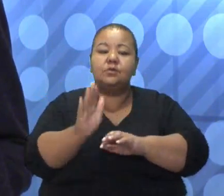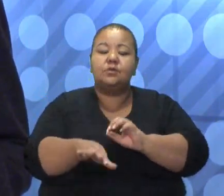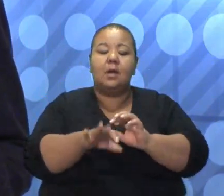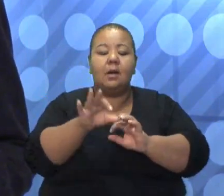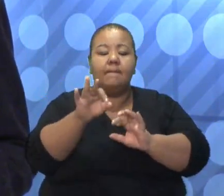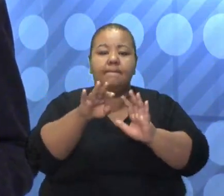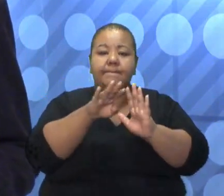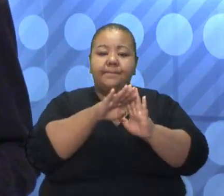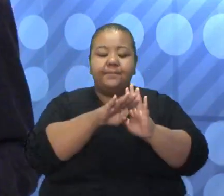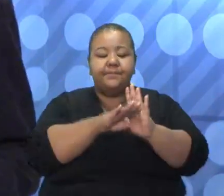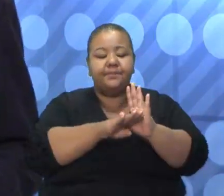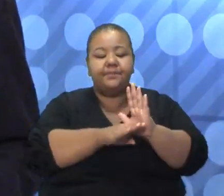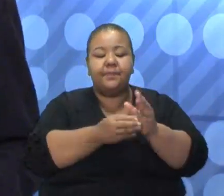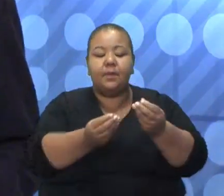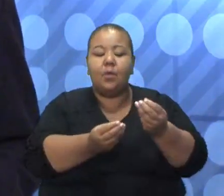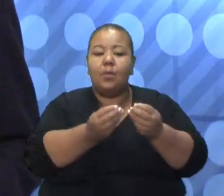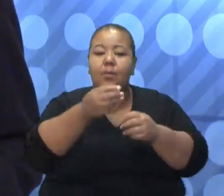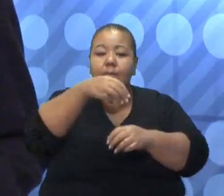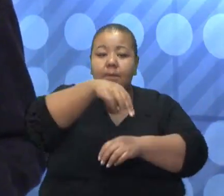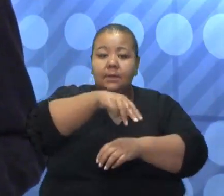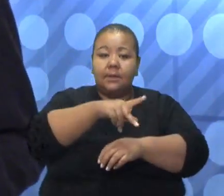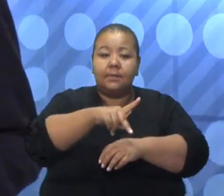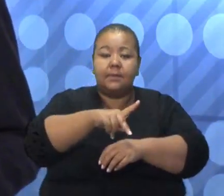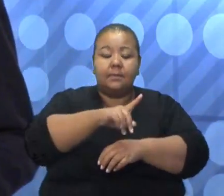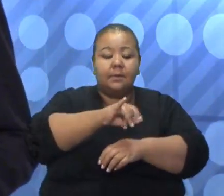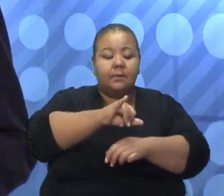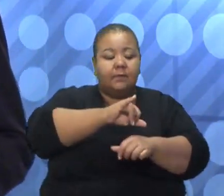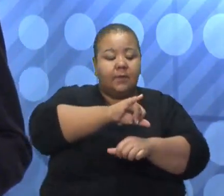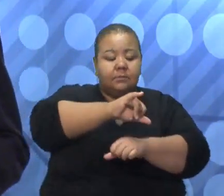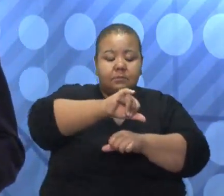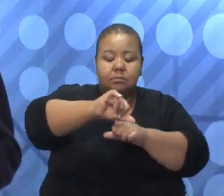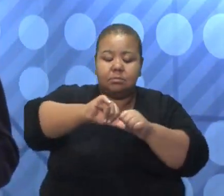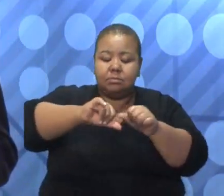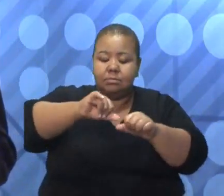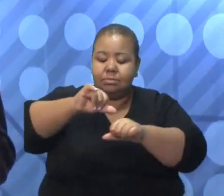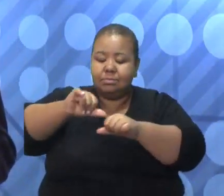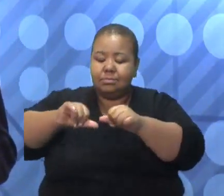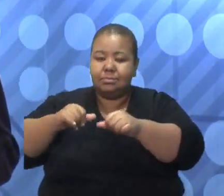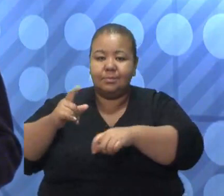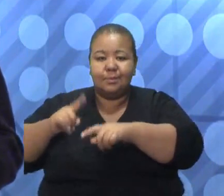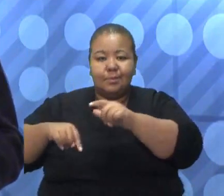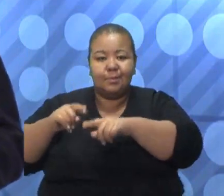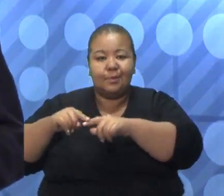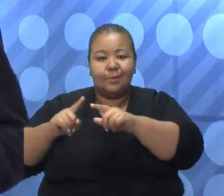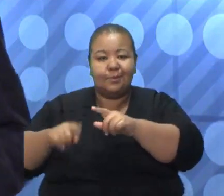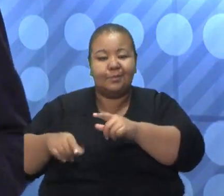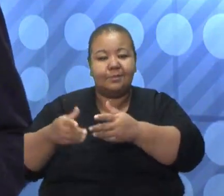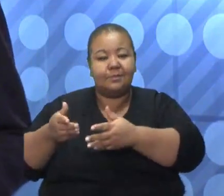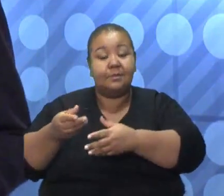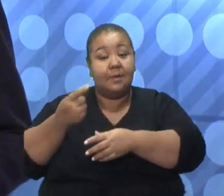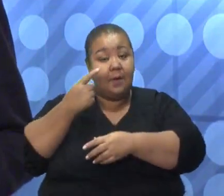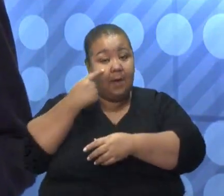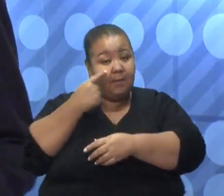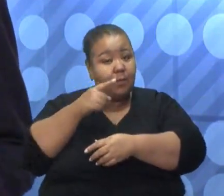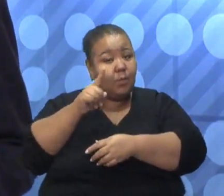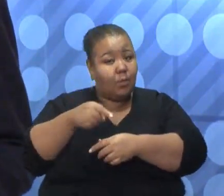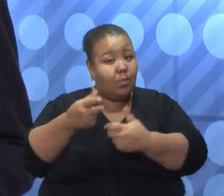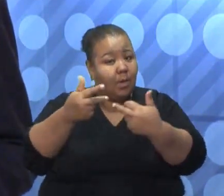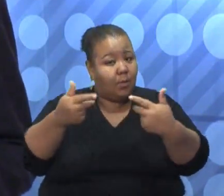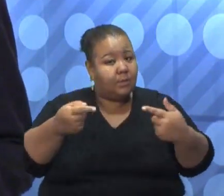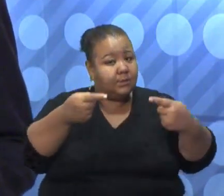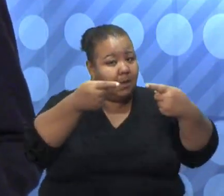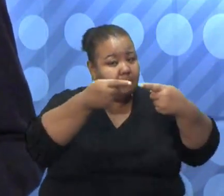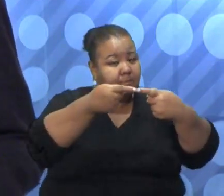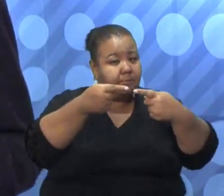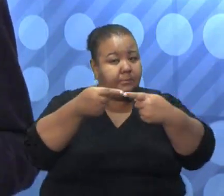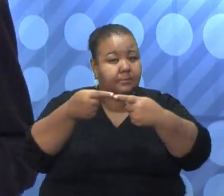esse material, né, essa matéria-prima, vai se transformar num produto final ao longo do processo. Então, olha como uma coisa está diretamente relacionada